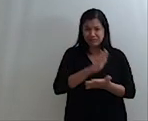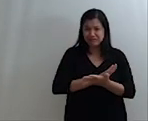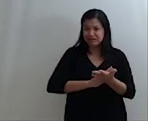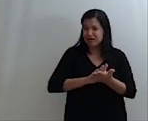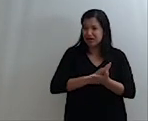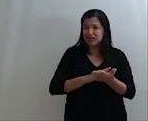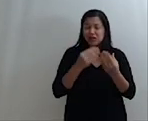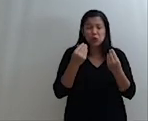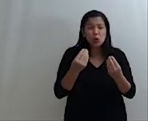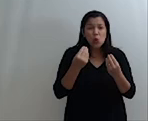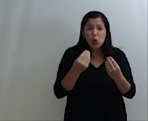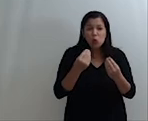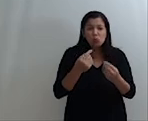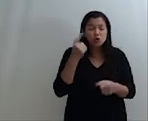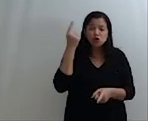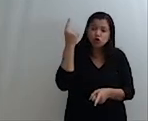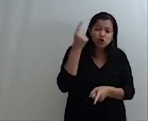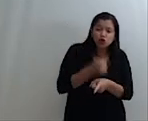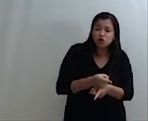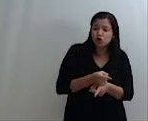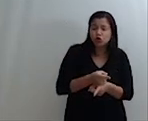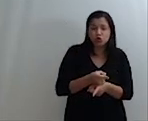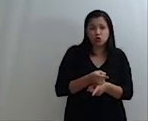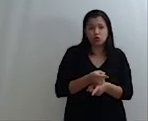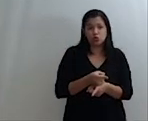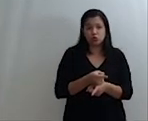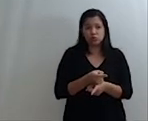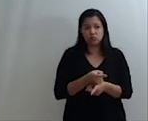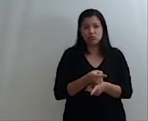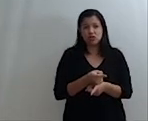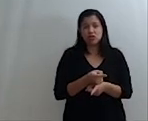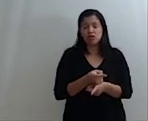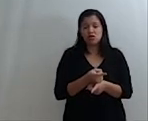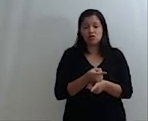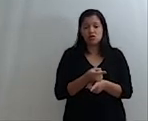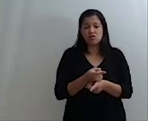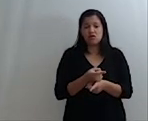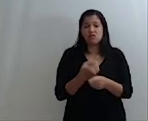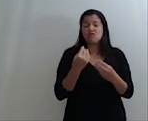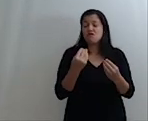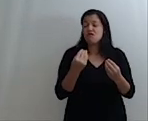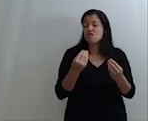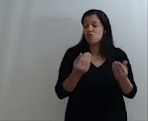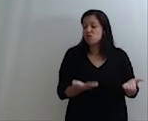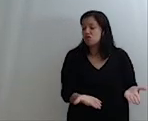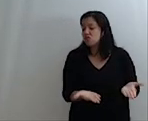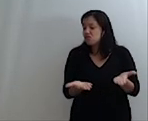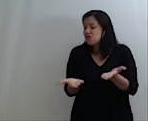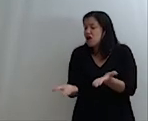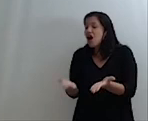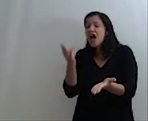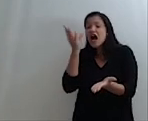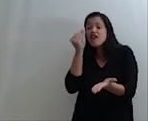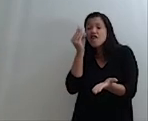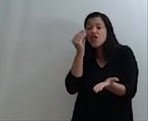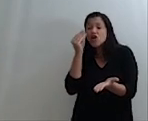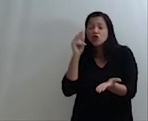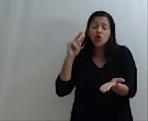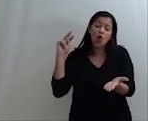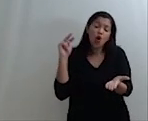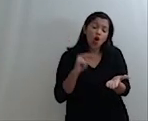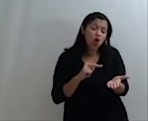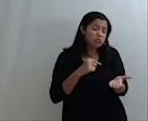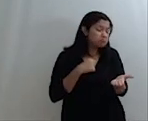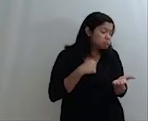foi eh eh oferecida essa pessoa oo reconhecimento e nenhum daqueles